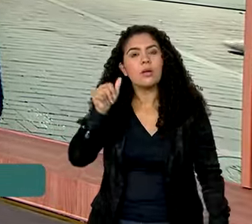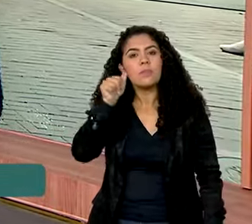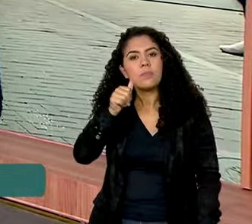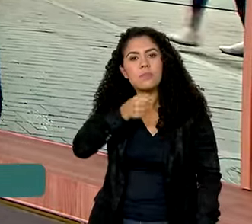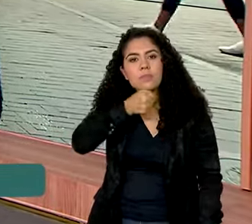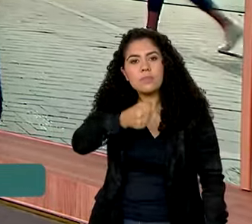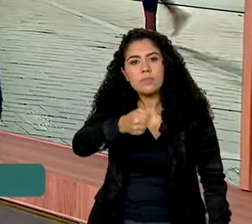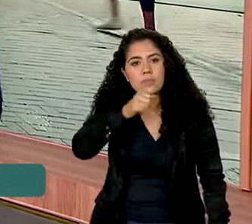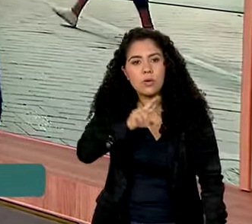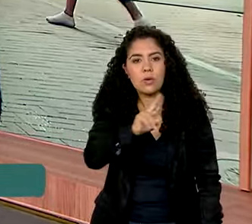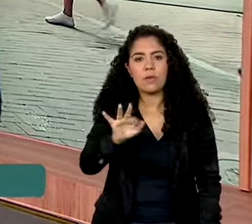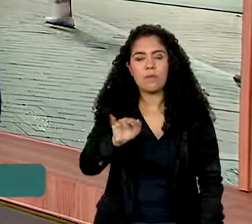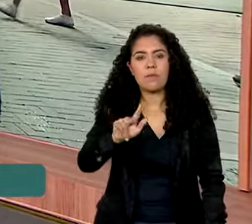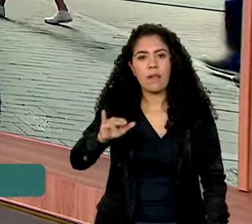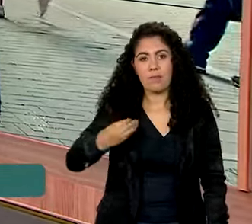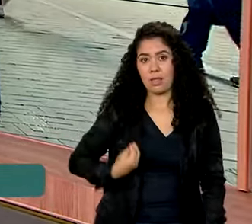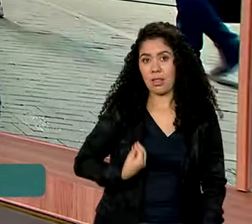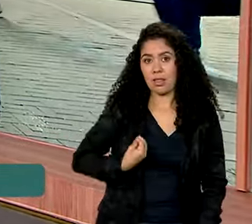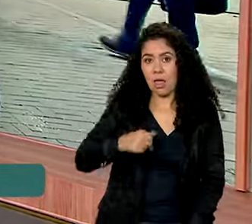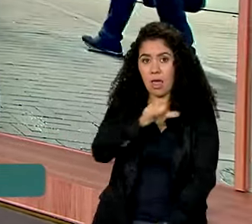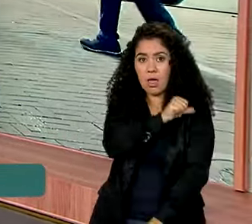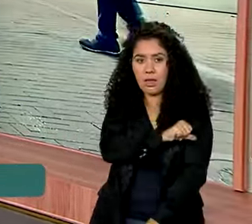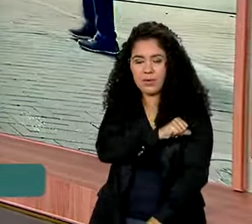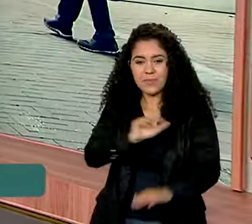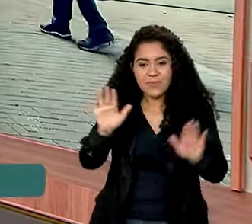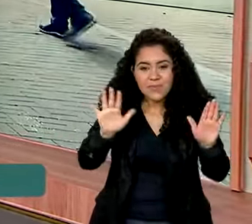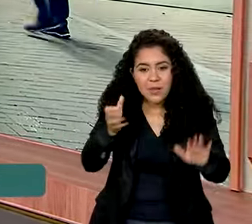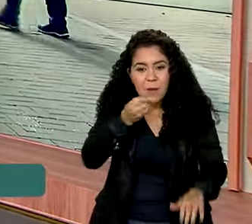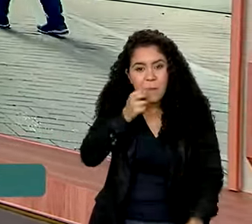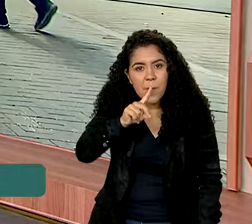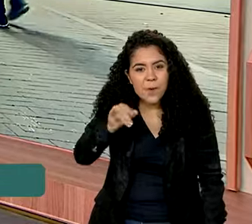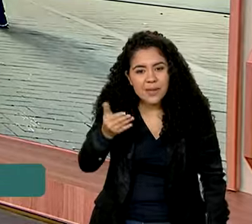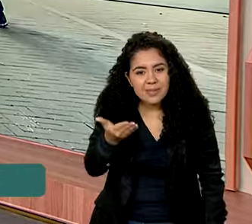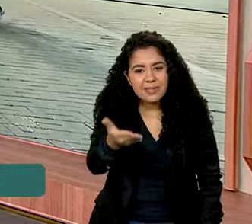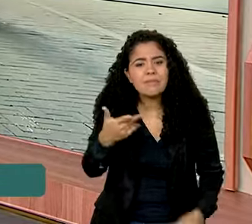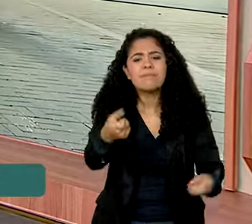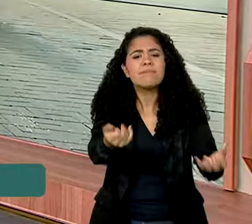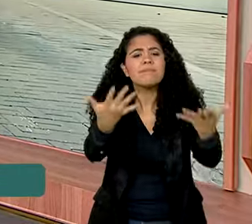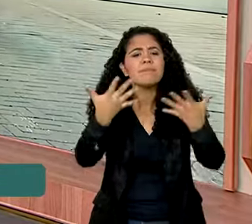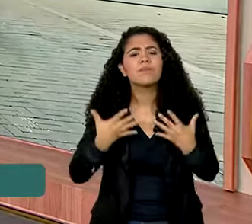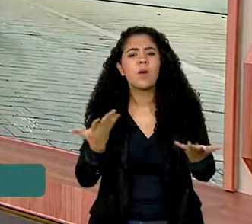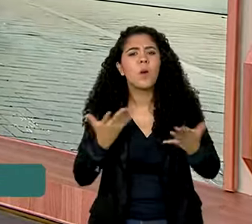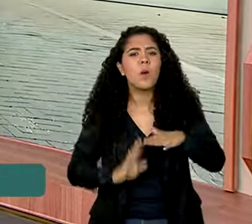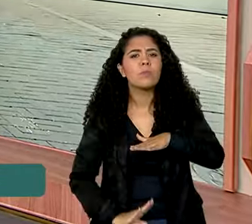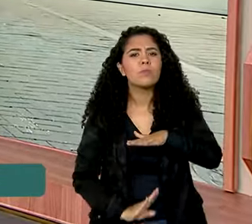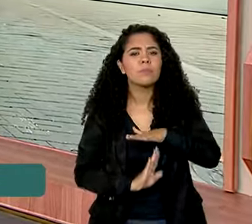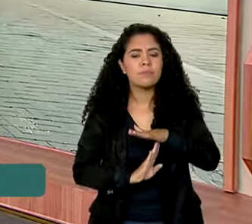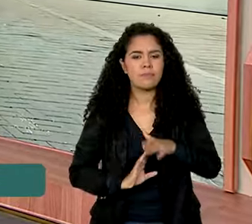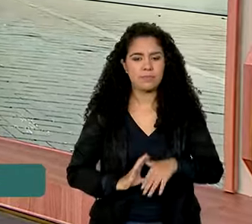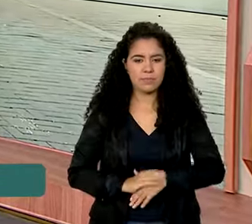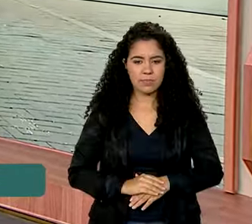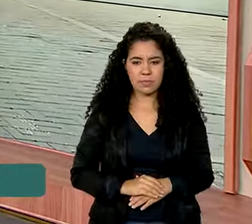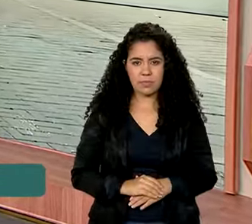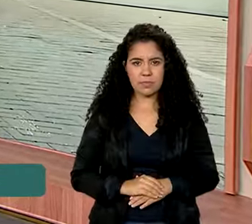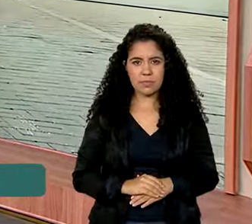detalhes com a Flávia Grossi. Olá, Flávia, bom dia para você. Qual será esse limite?